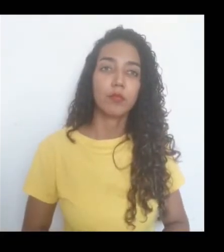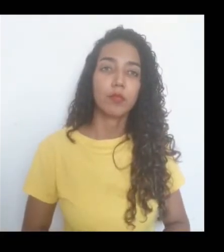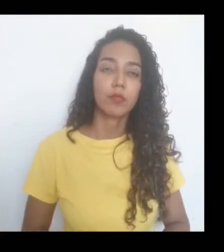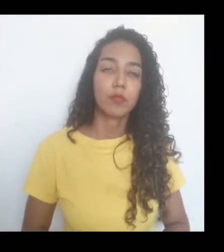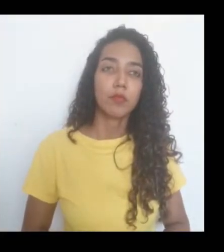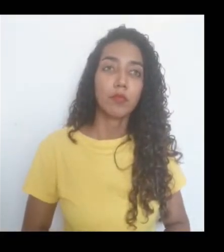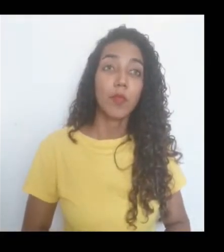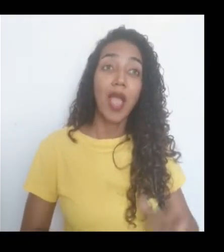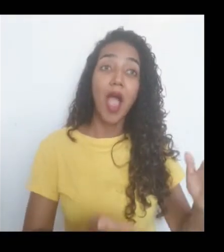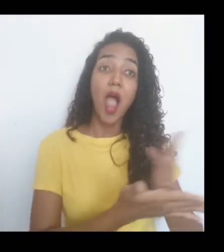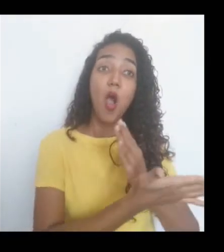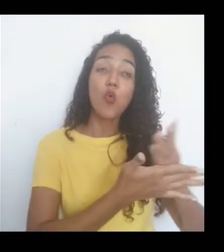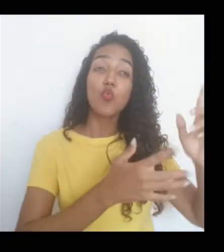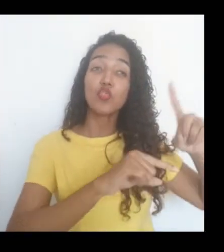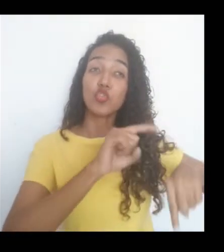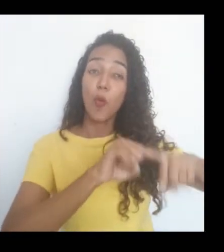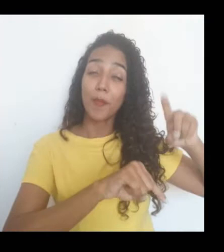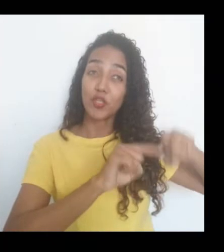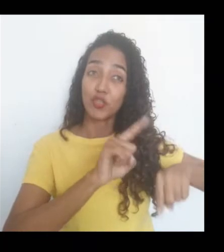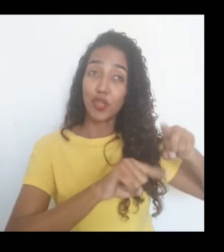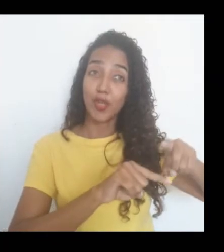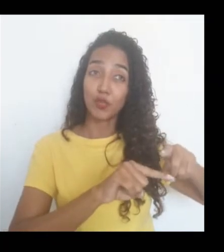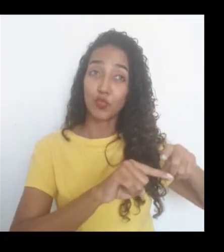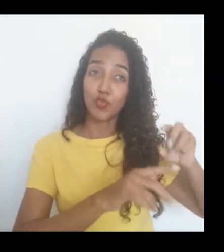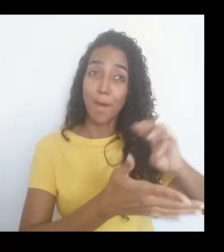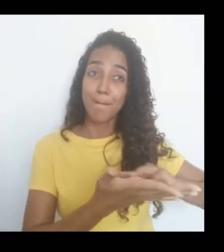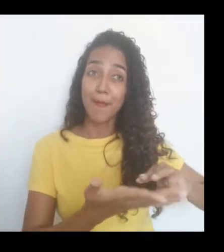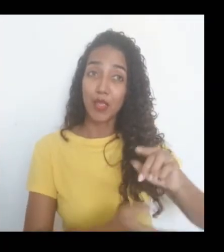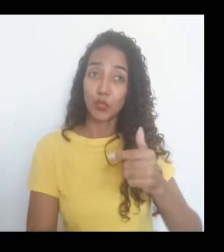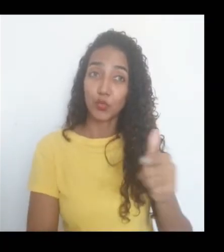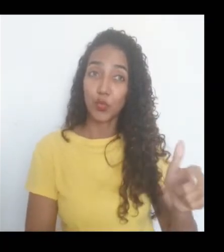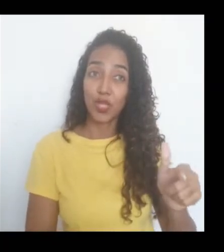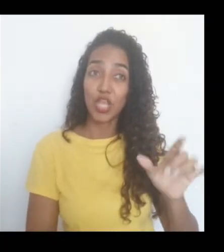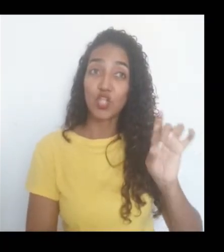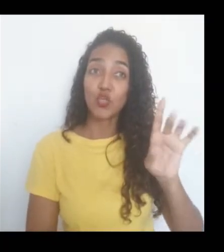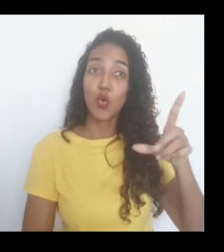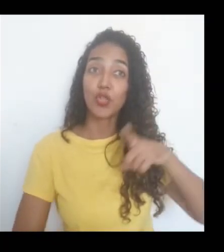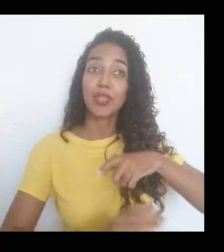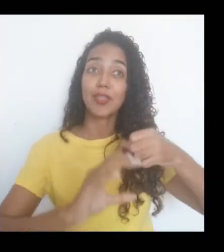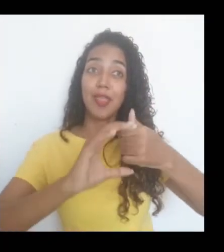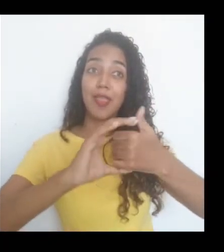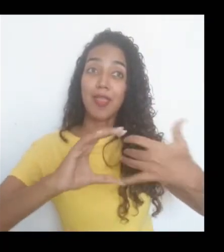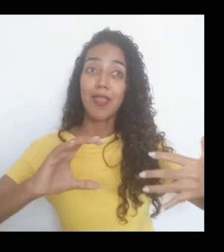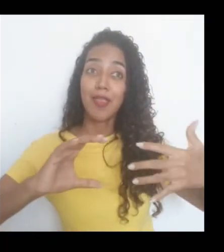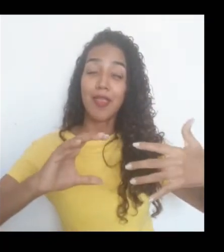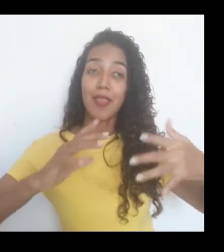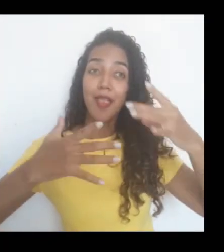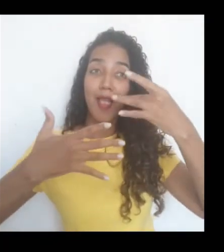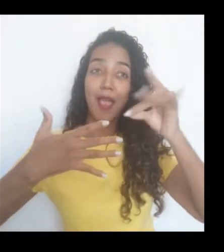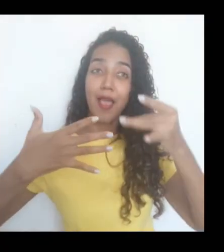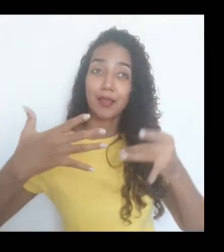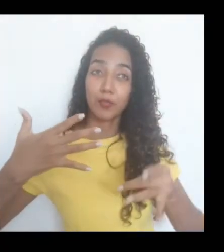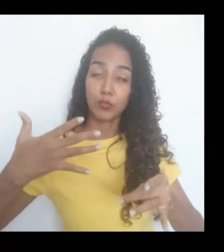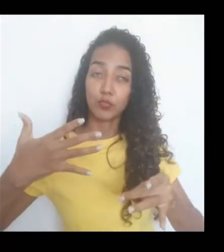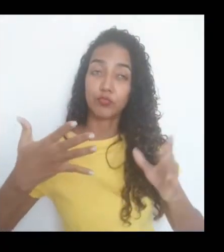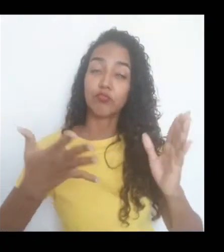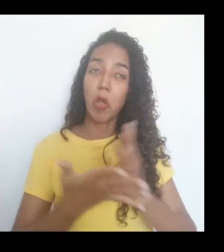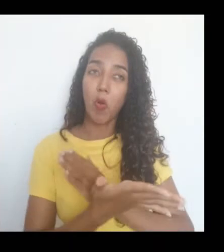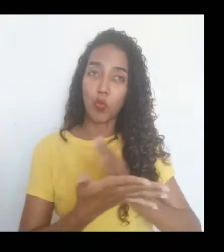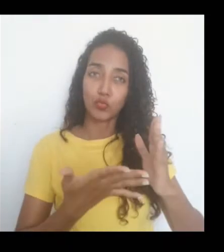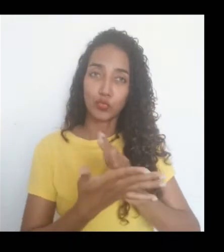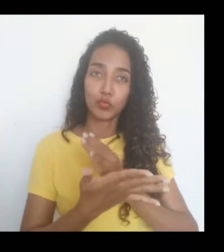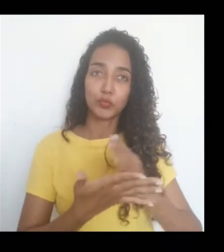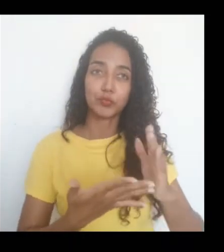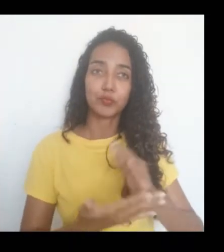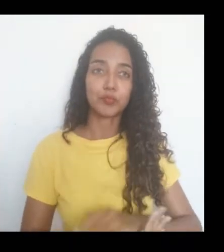atributos. São objetos que, muitas vezes, representam apenas dados da minha aplicação, o registro que não